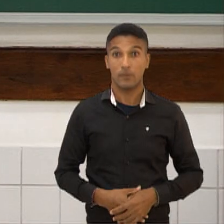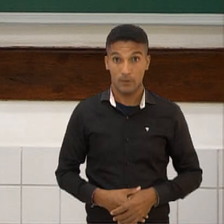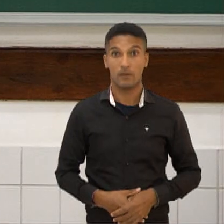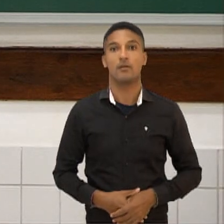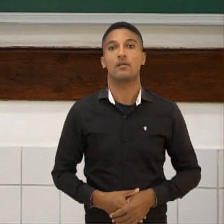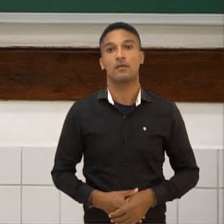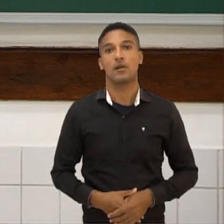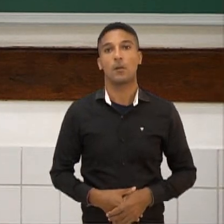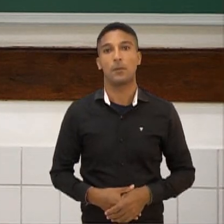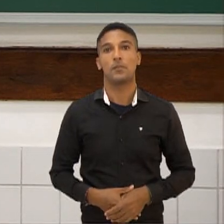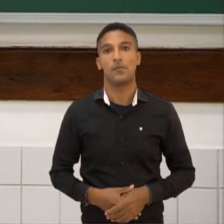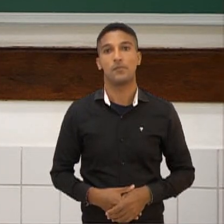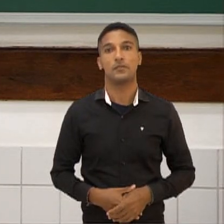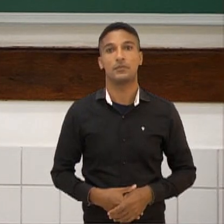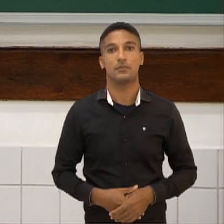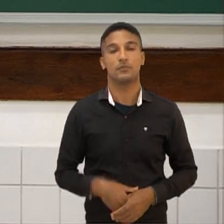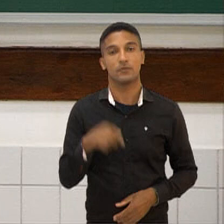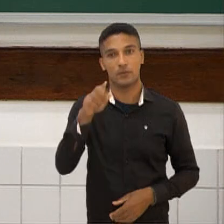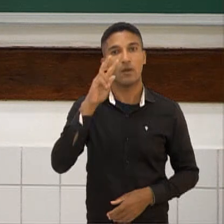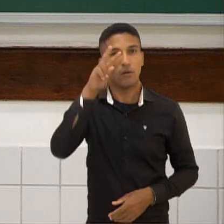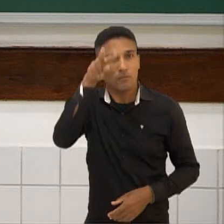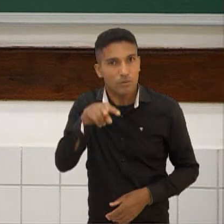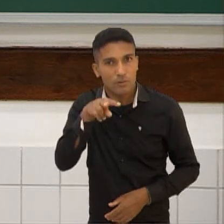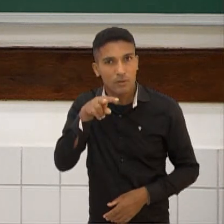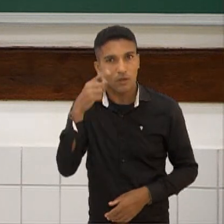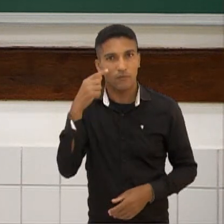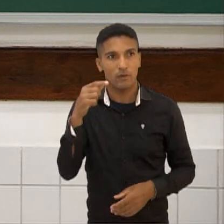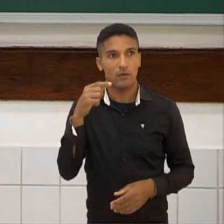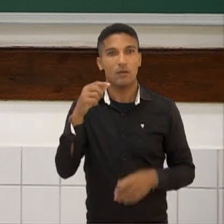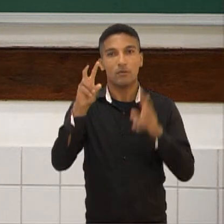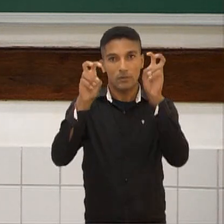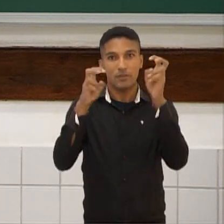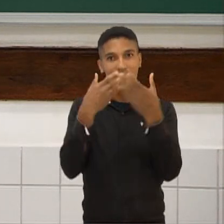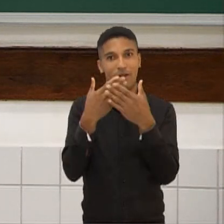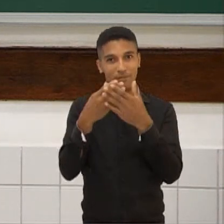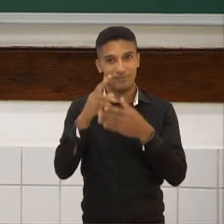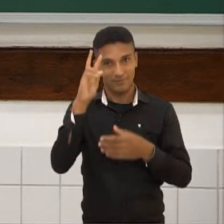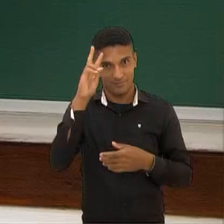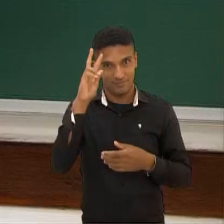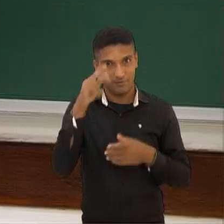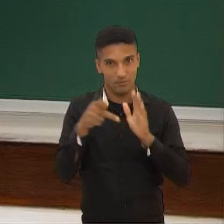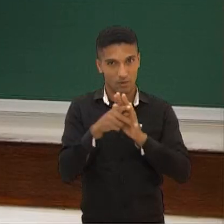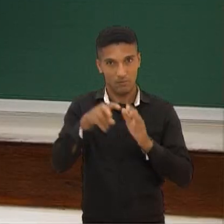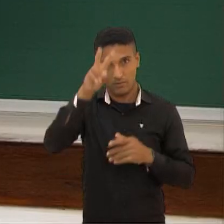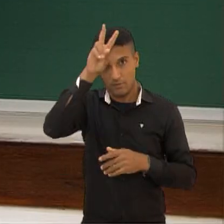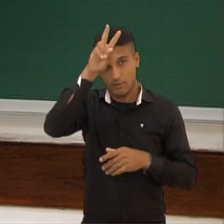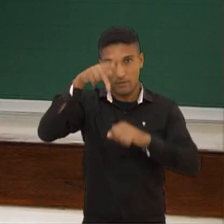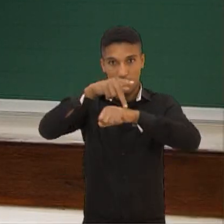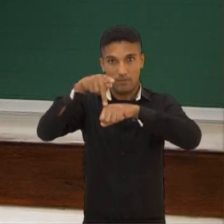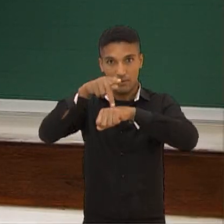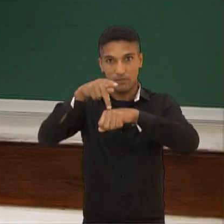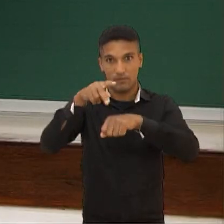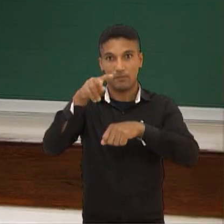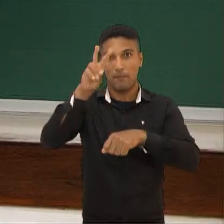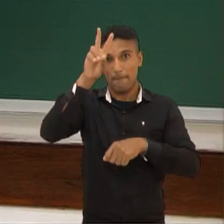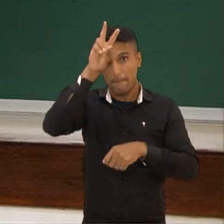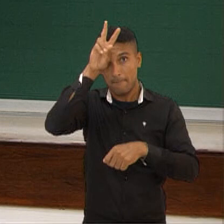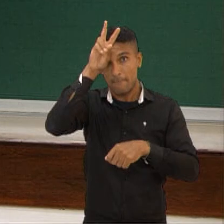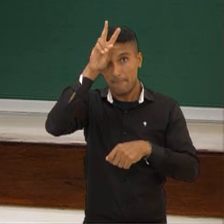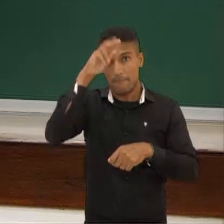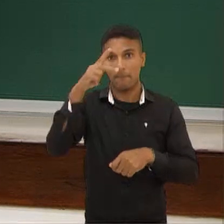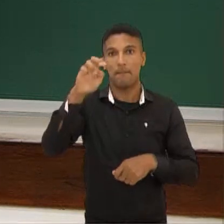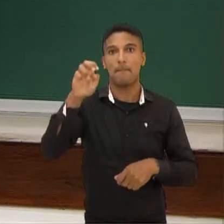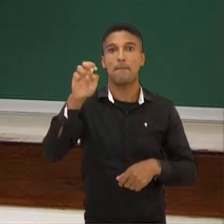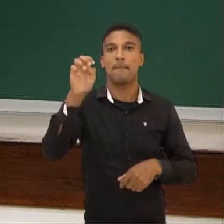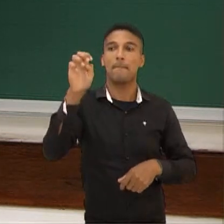Então, vamos saber. Para quem olhou, né, o título da nossa aula, por suas múltiplas culturas, línguas e